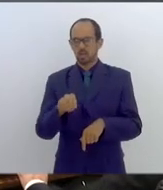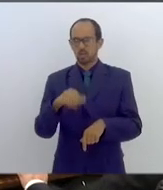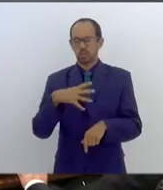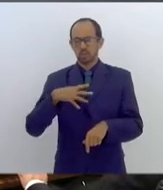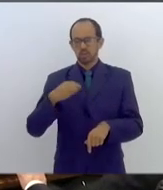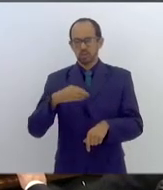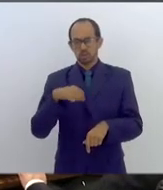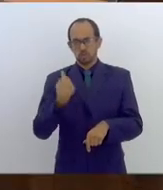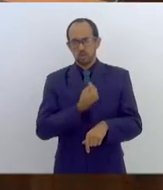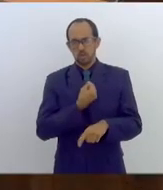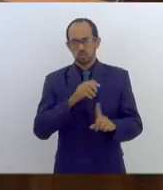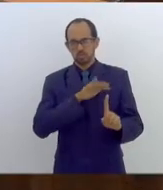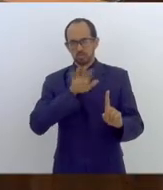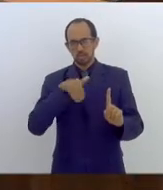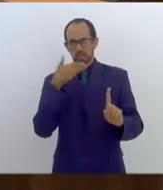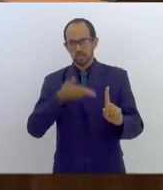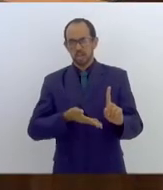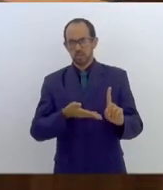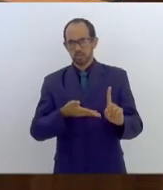do nosso homenageado